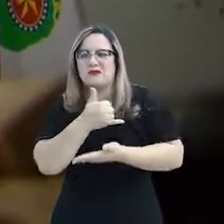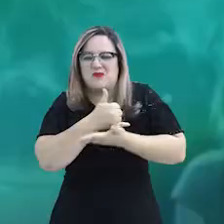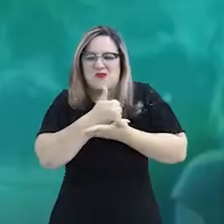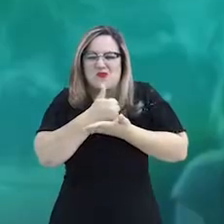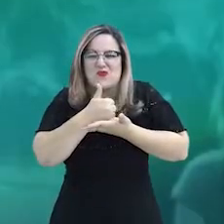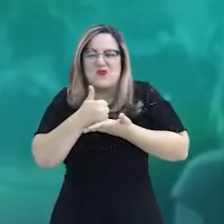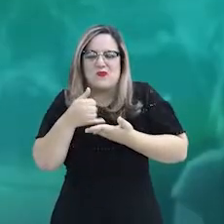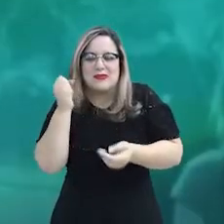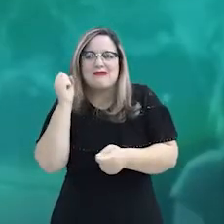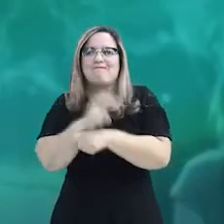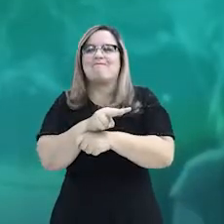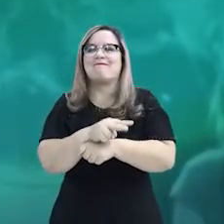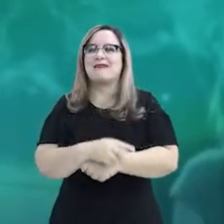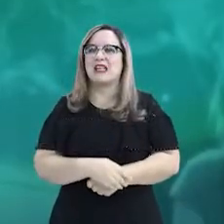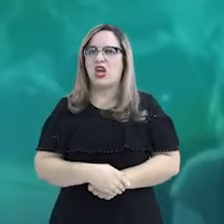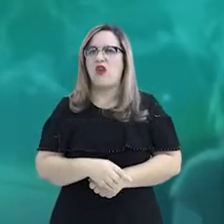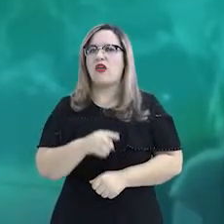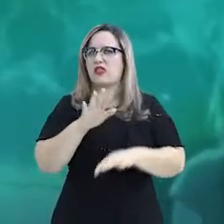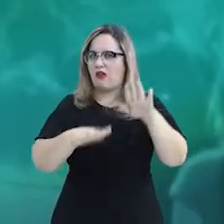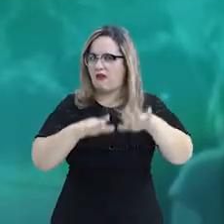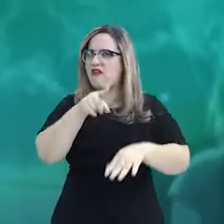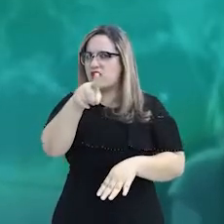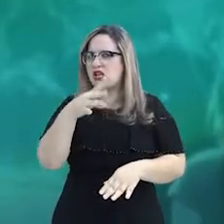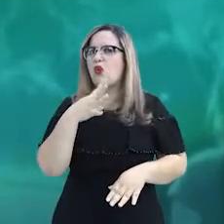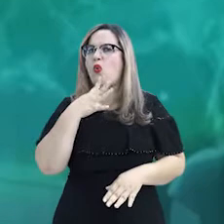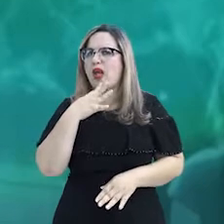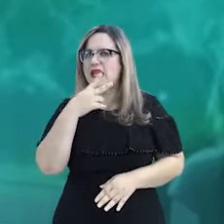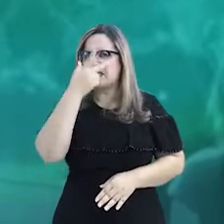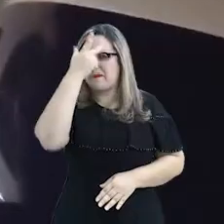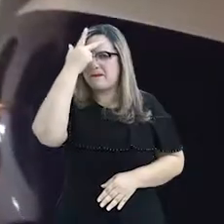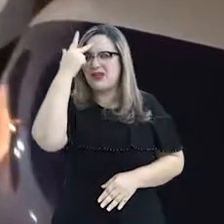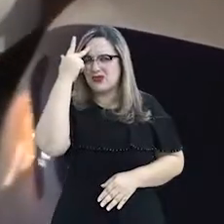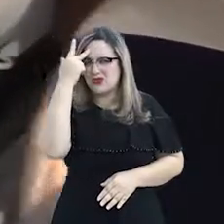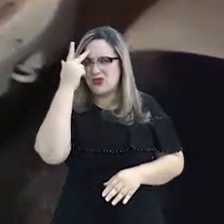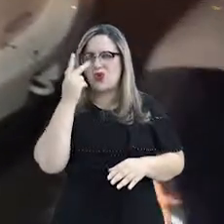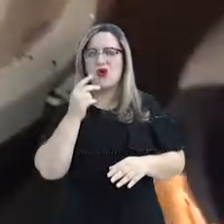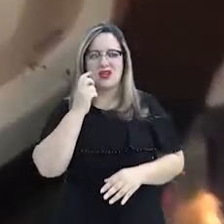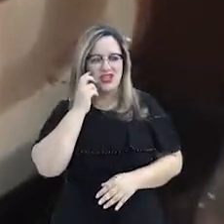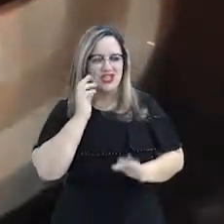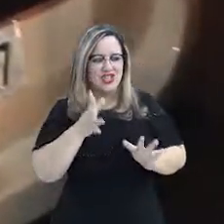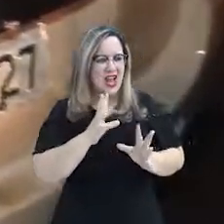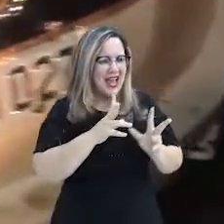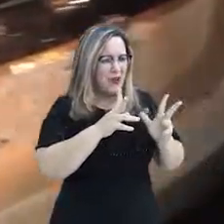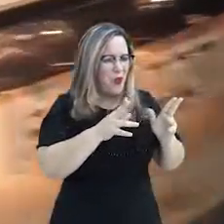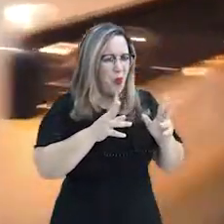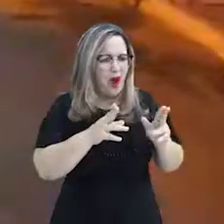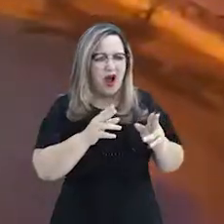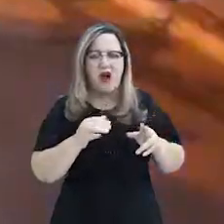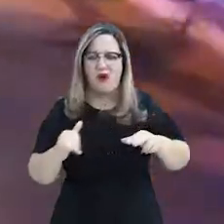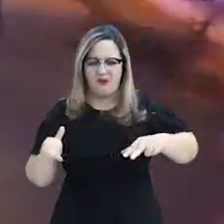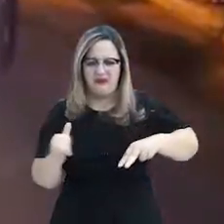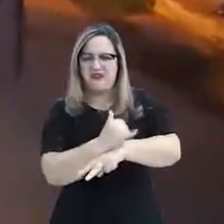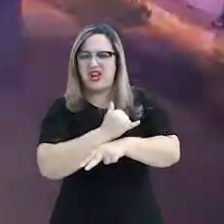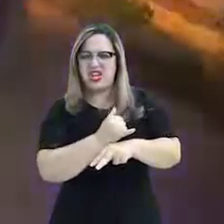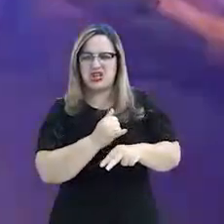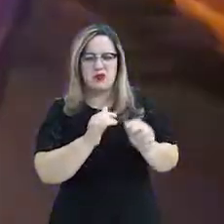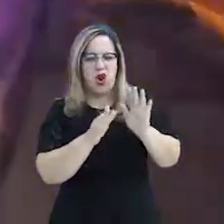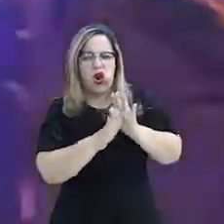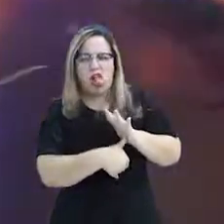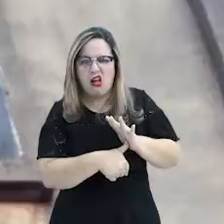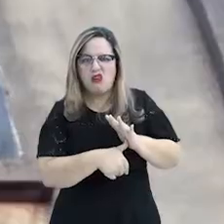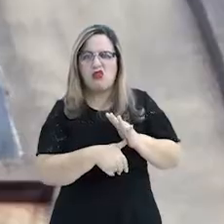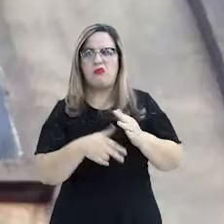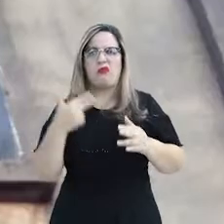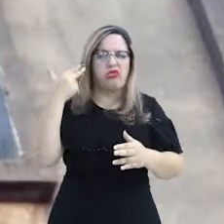drogas. Talvez você conheça alguém que perdeu a vida assim, ou que foi vítima de roubo, furto,